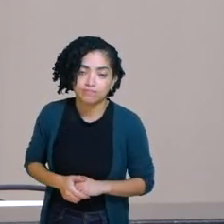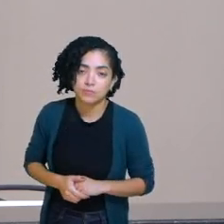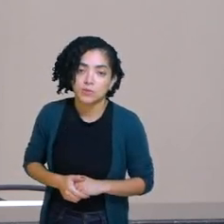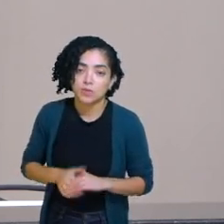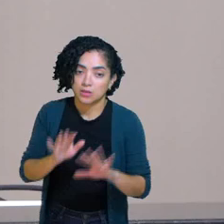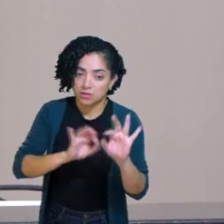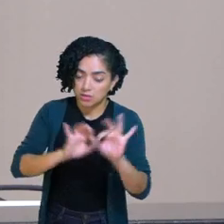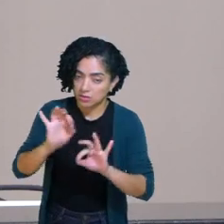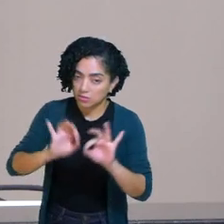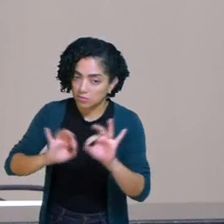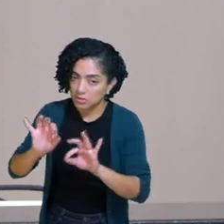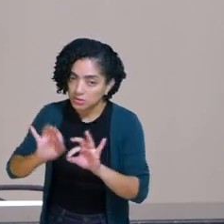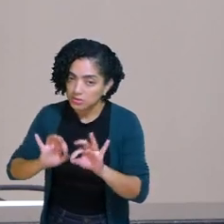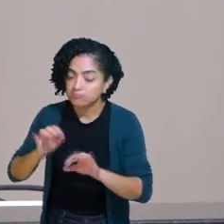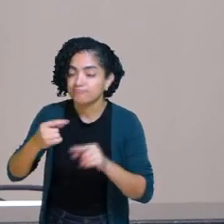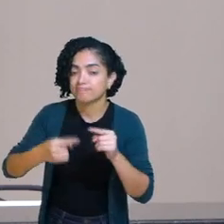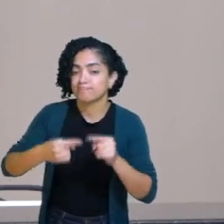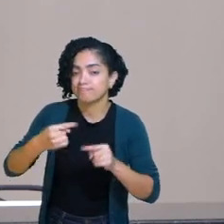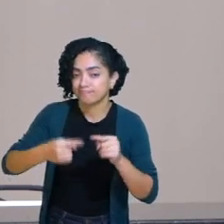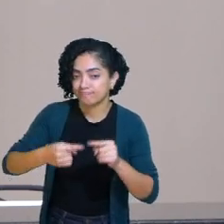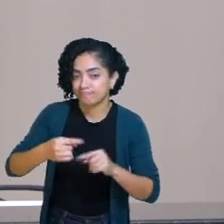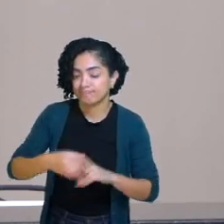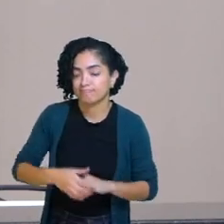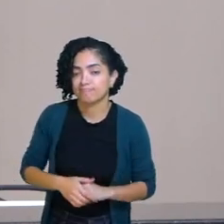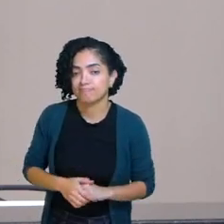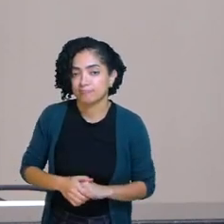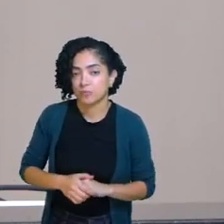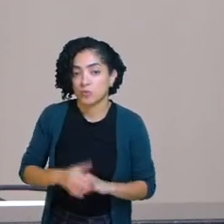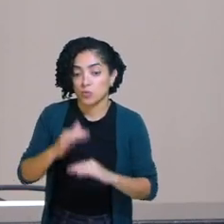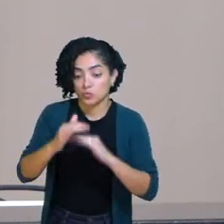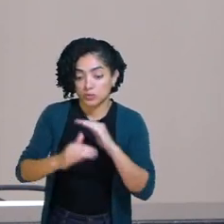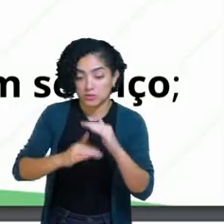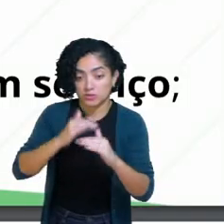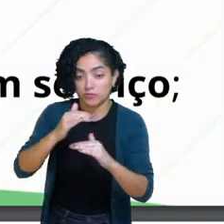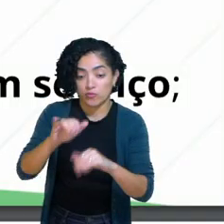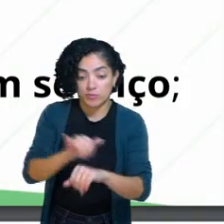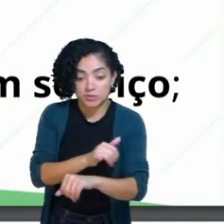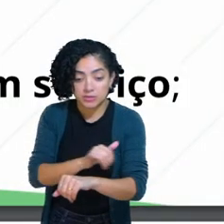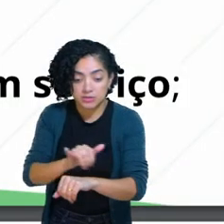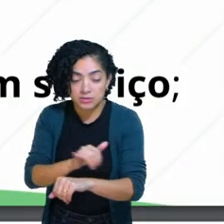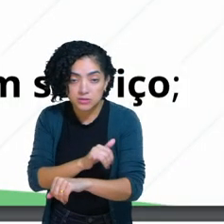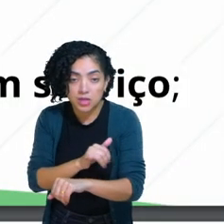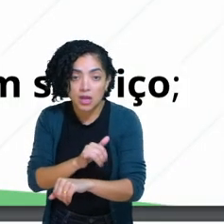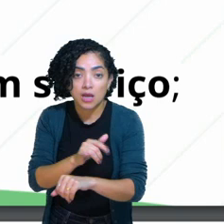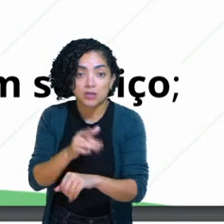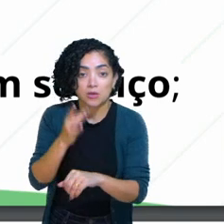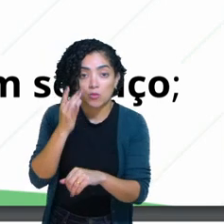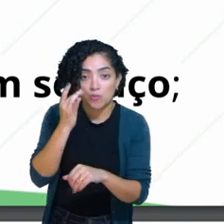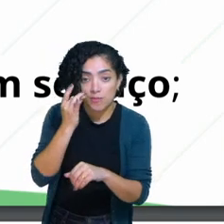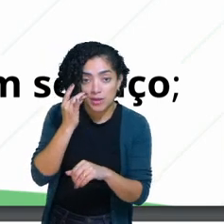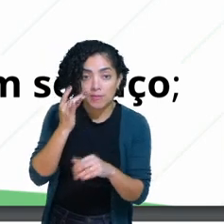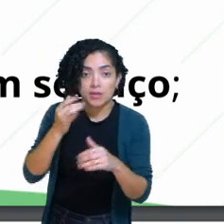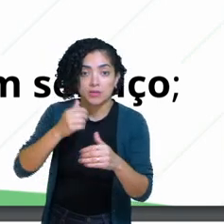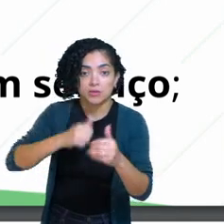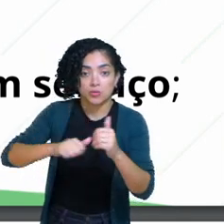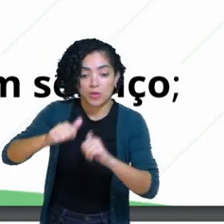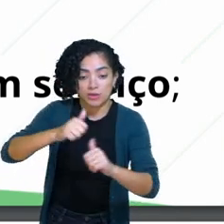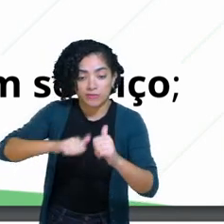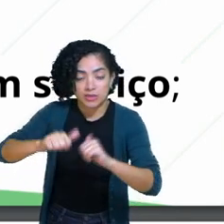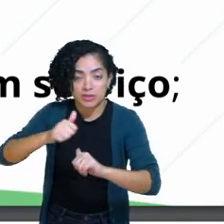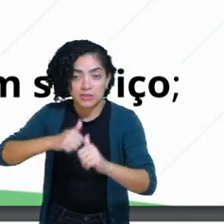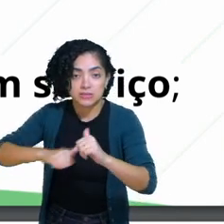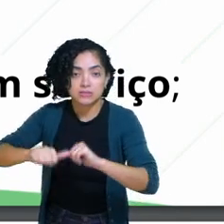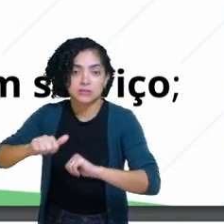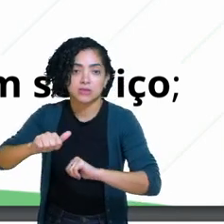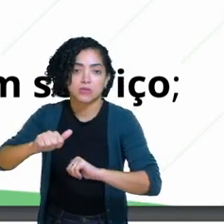da da política o desenvolvimento de estratégias de acompanhamento e avaliação da formação continuada não